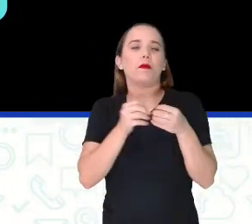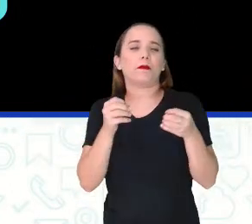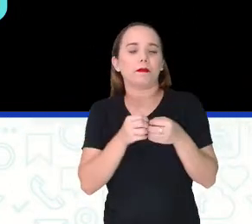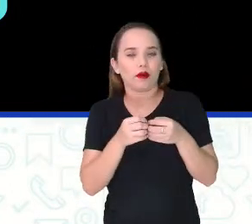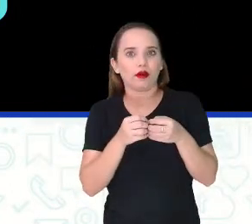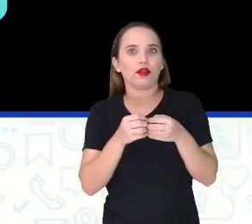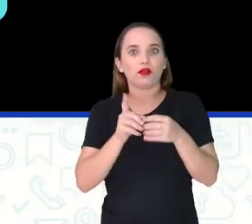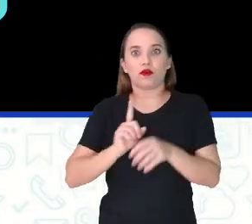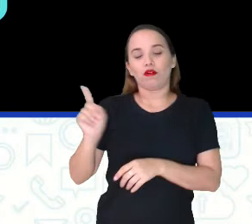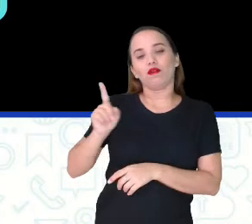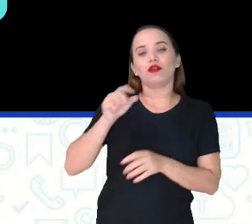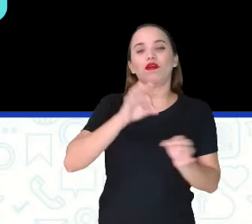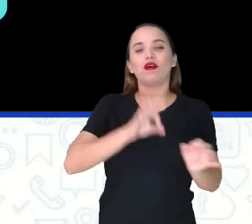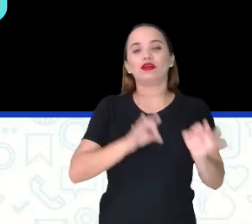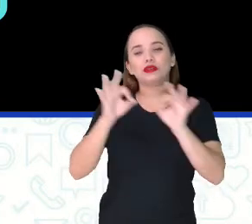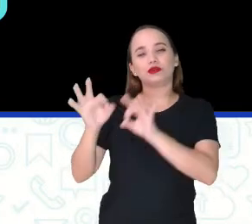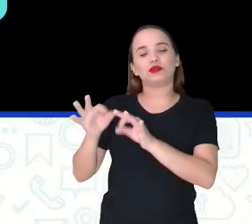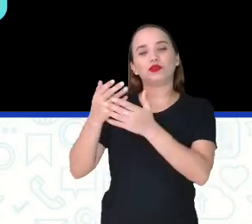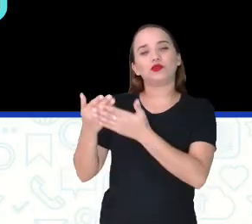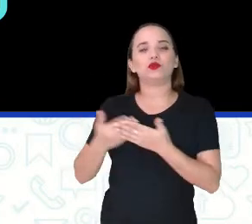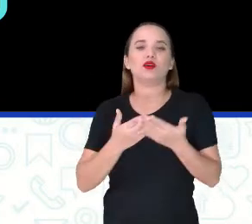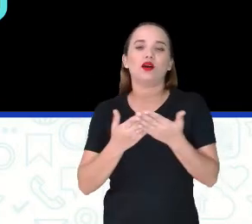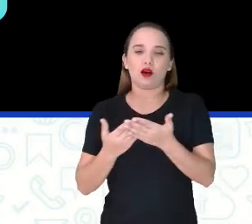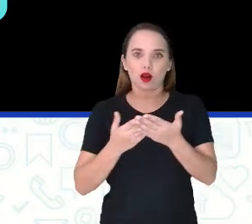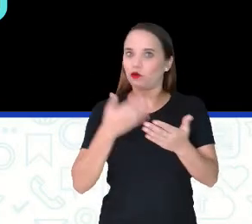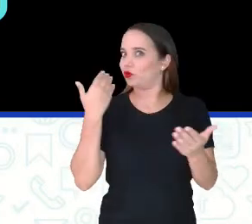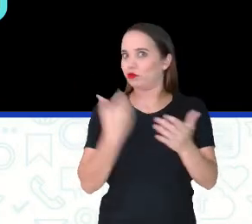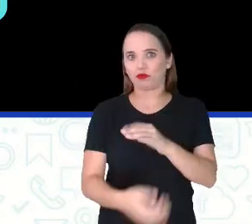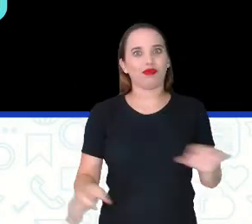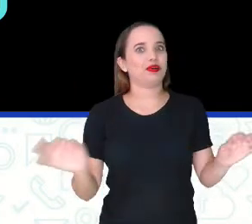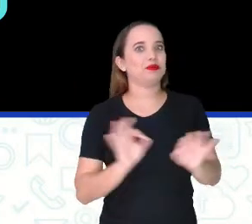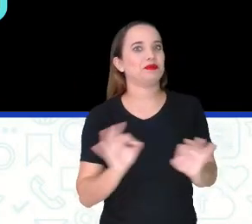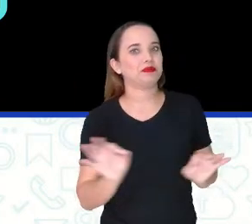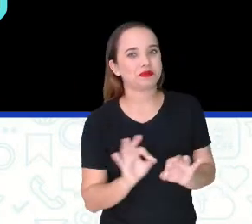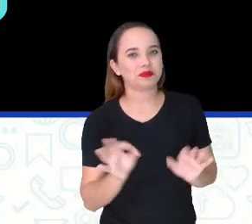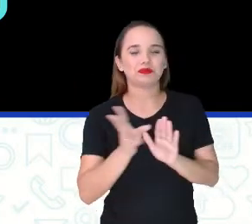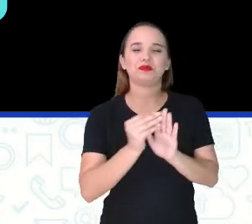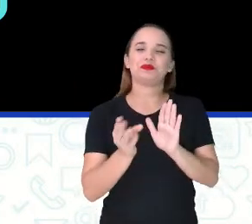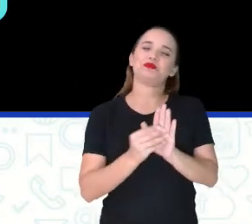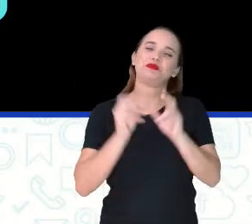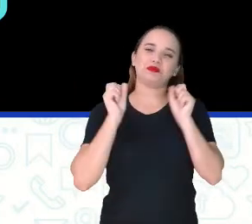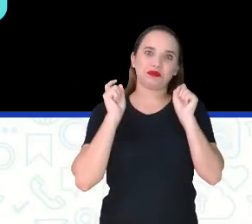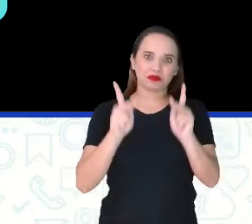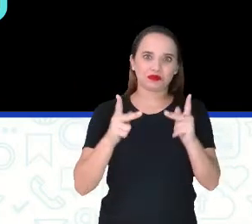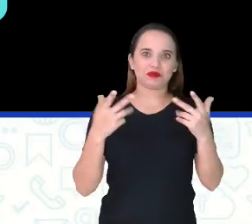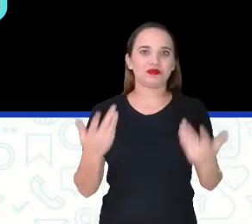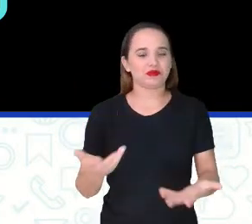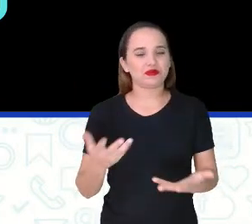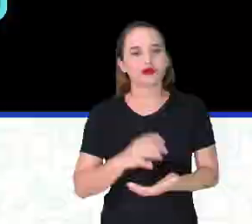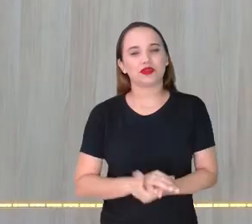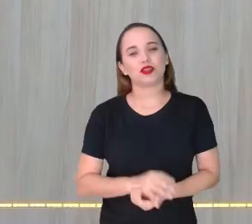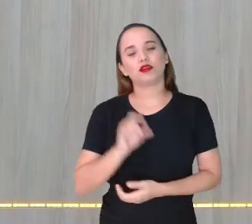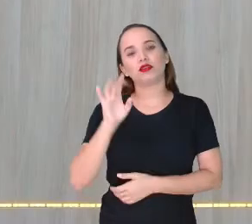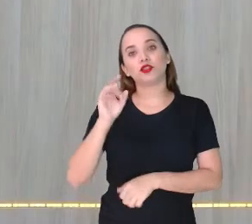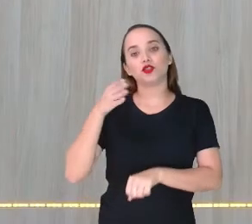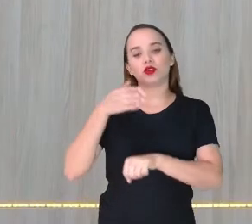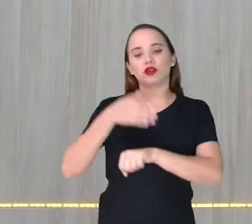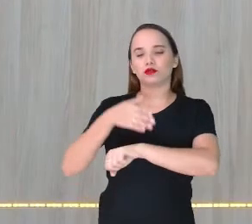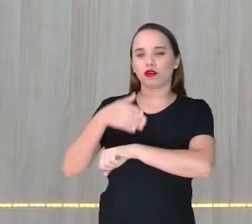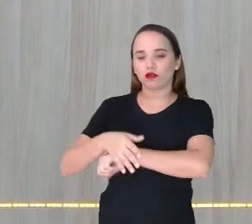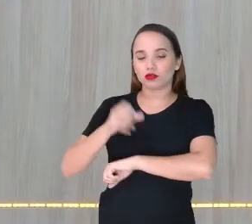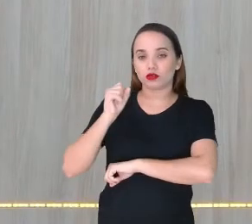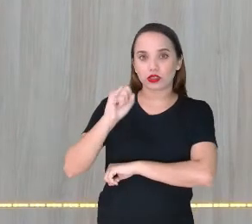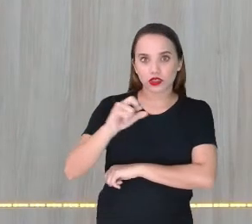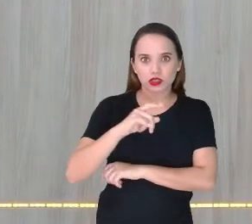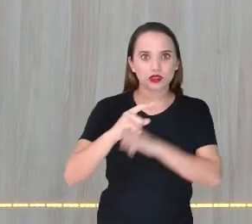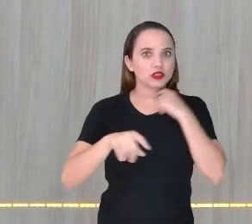e ir lá assistir a aula e não ficar por fora e não perder nada do conteúdo, tá bom? Então, só acessar. Se tiver alguma